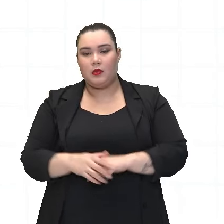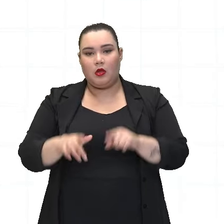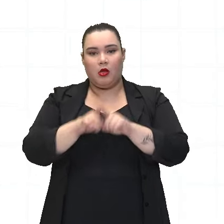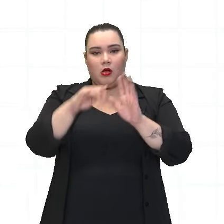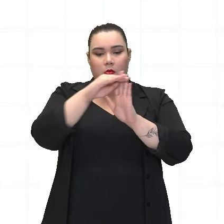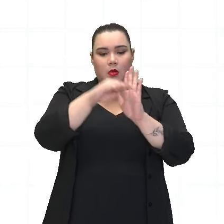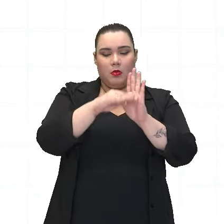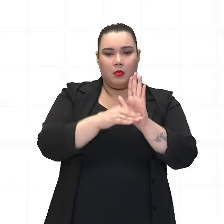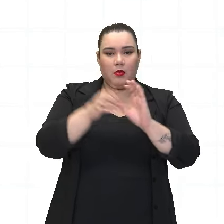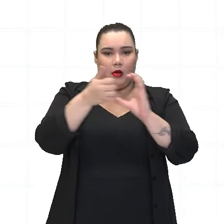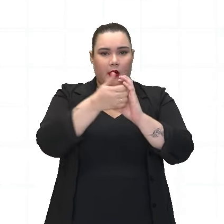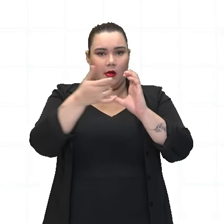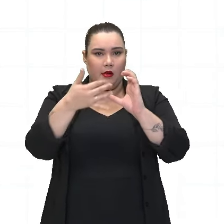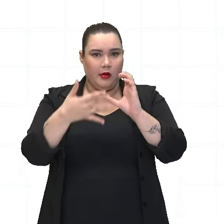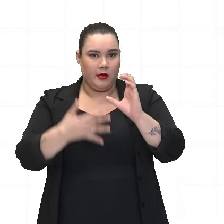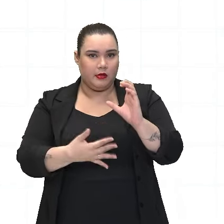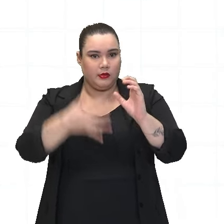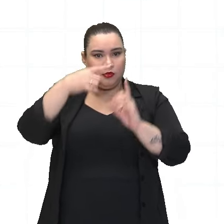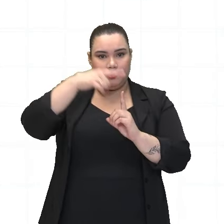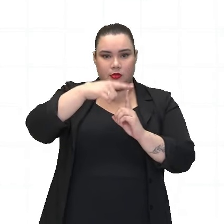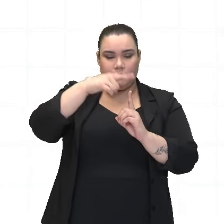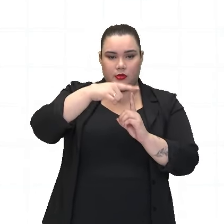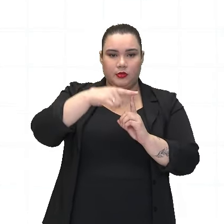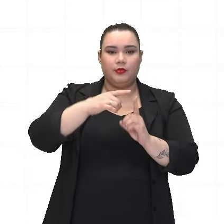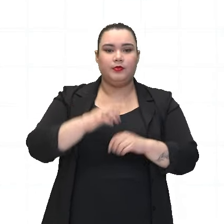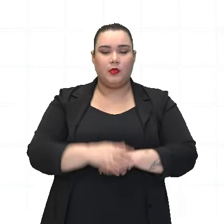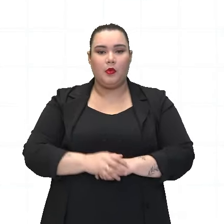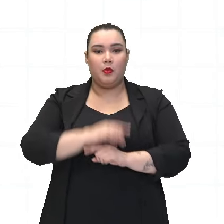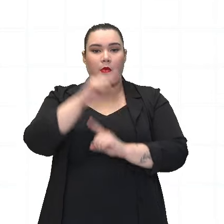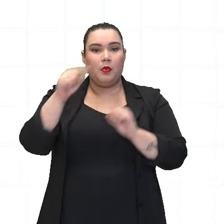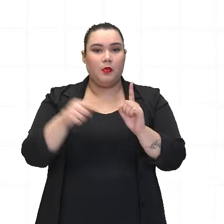construção composicional, estilo e suas características,